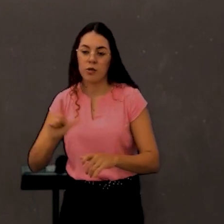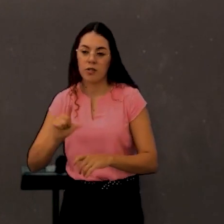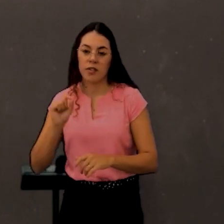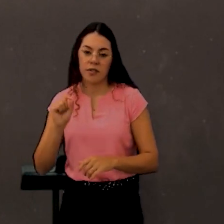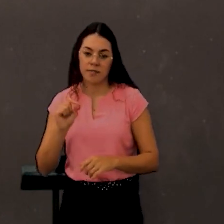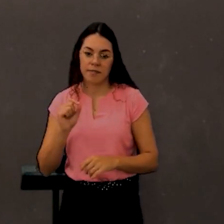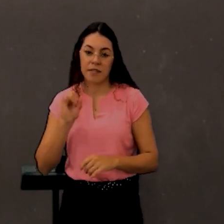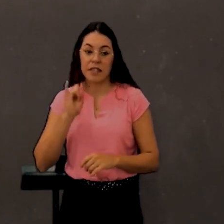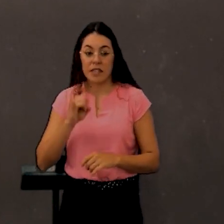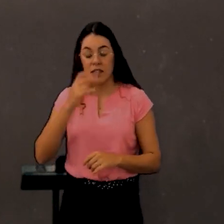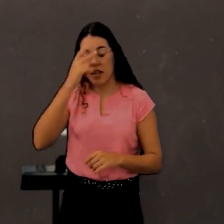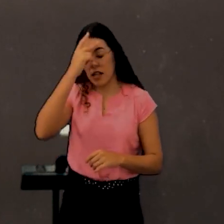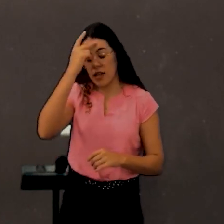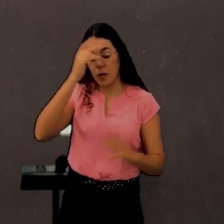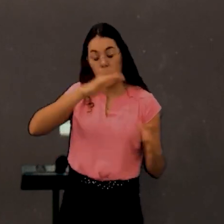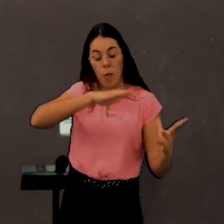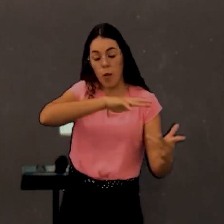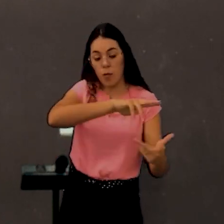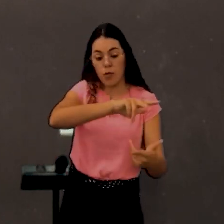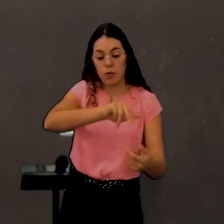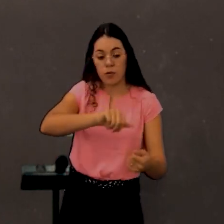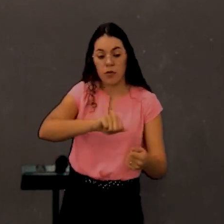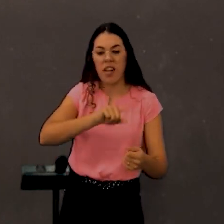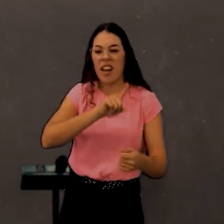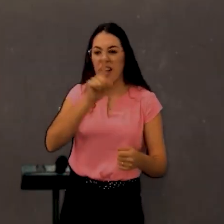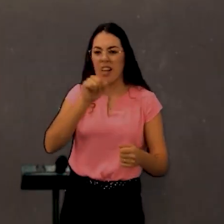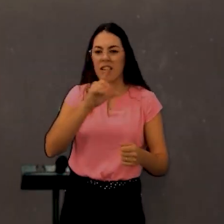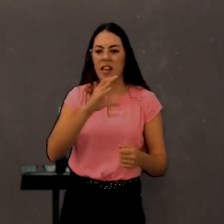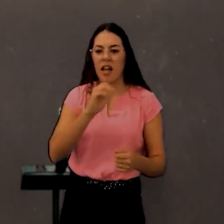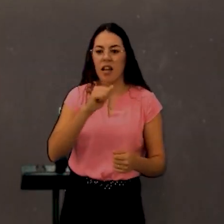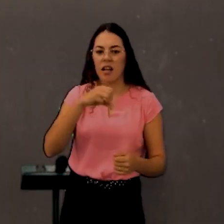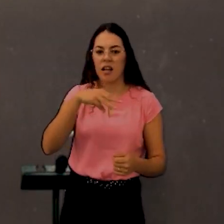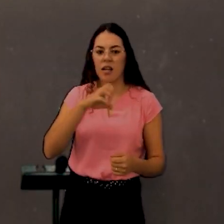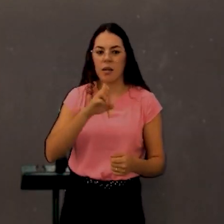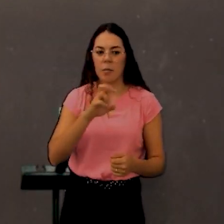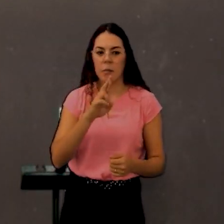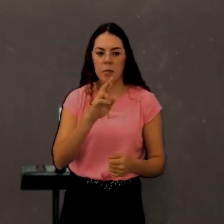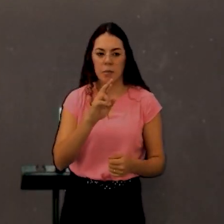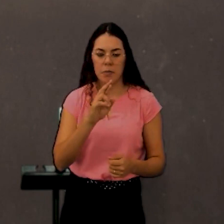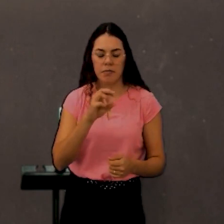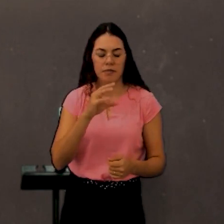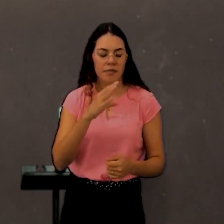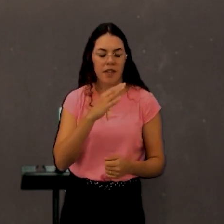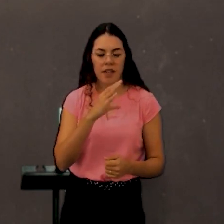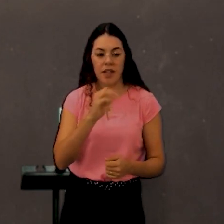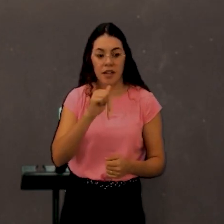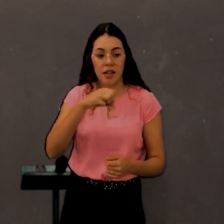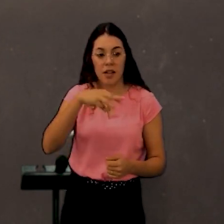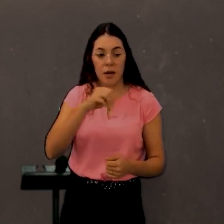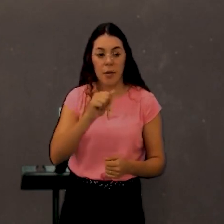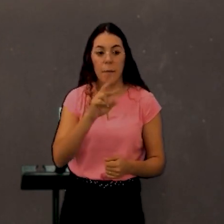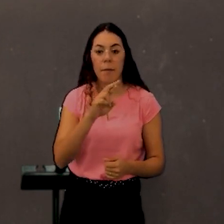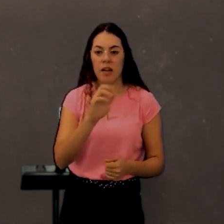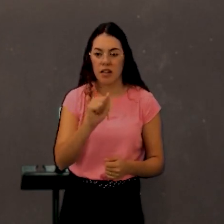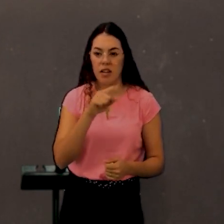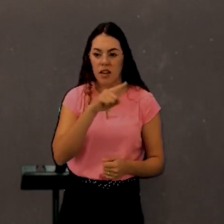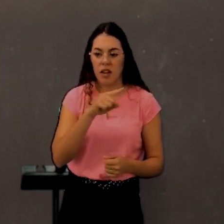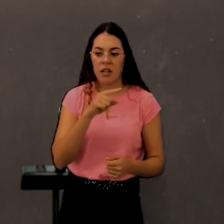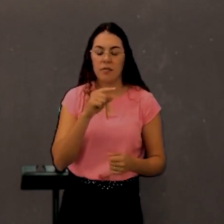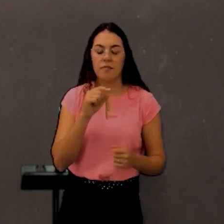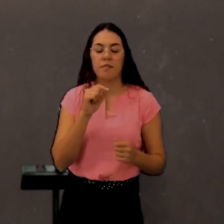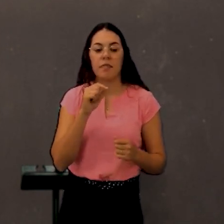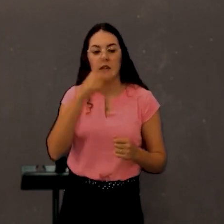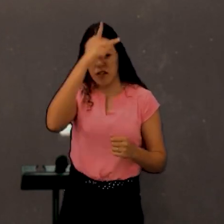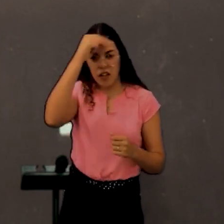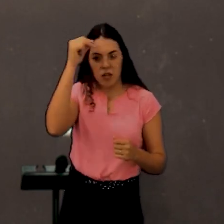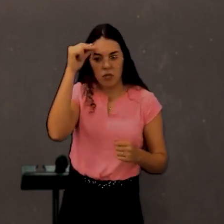Se eu quiser ser aceito no mundo, na Câmara ali, os vereadores, sei lá, Para me chamar, vamos chamar o pastor Lázaro para ele ser o nosso não sei o que lá,